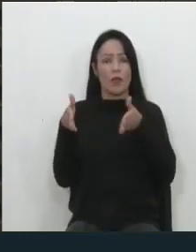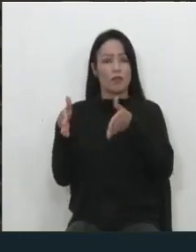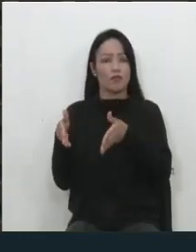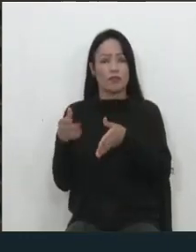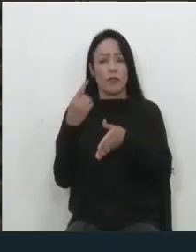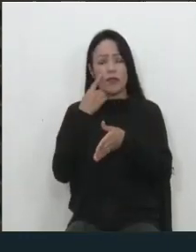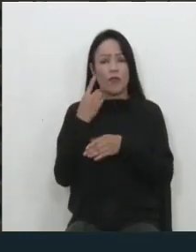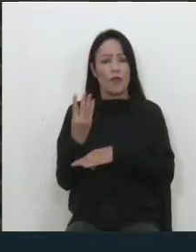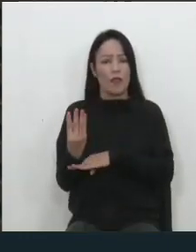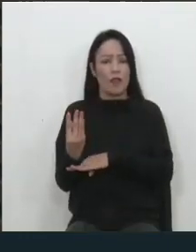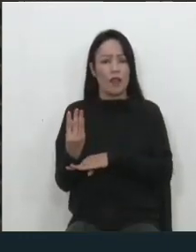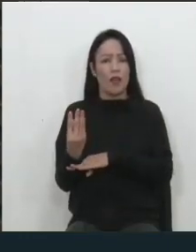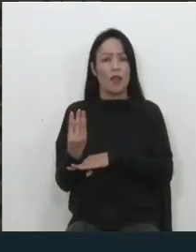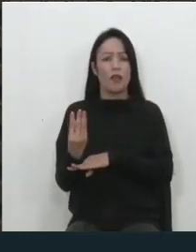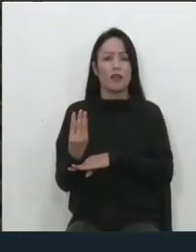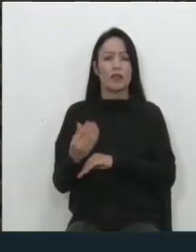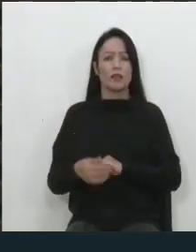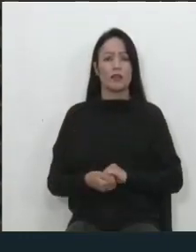ali